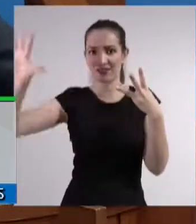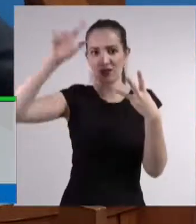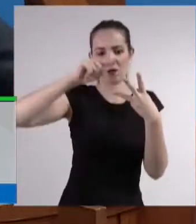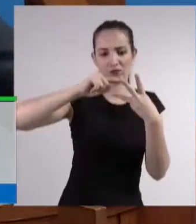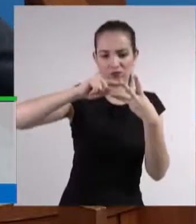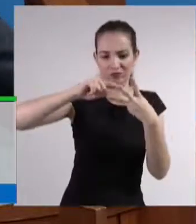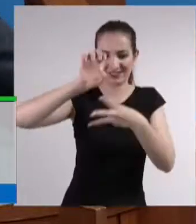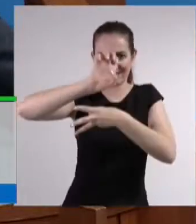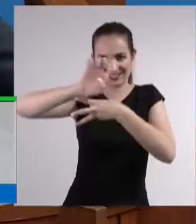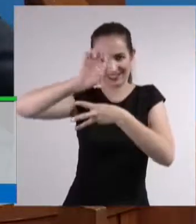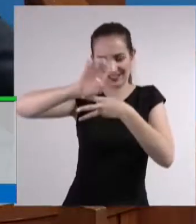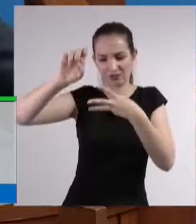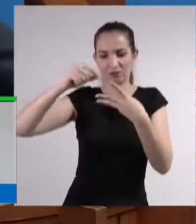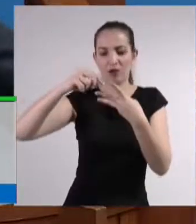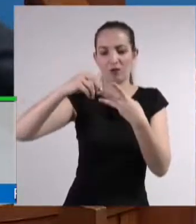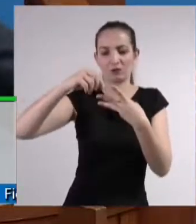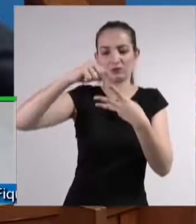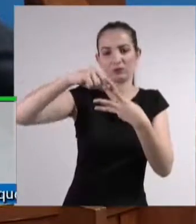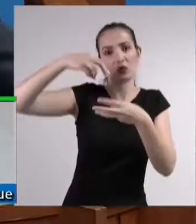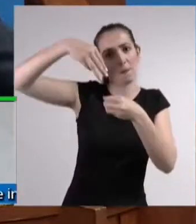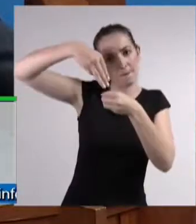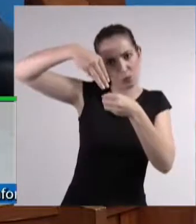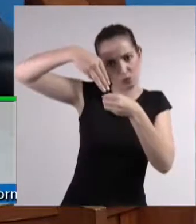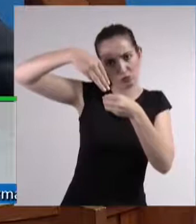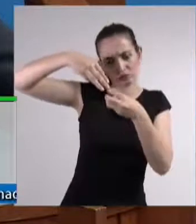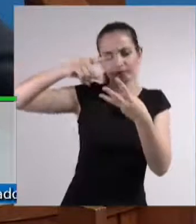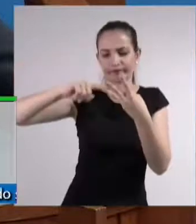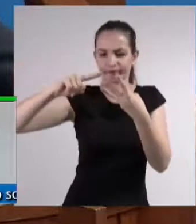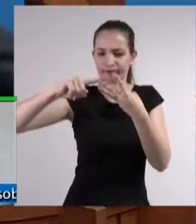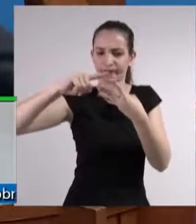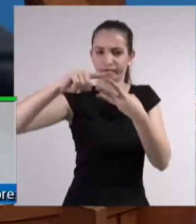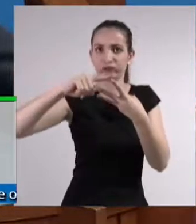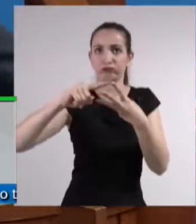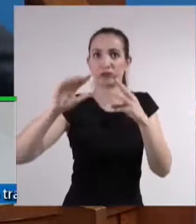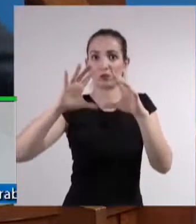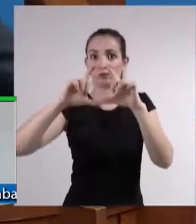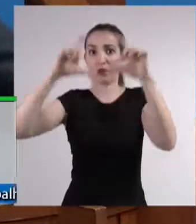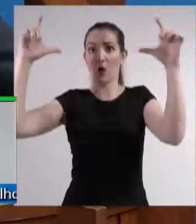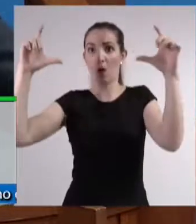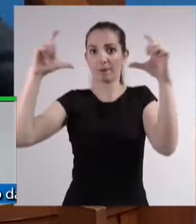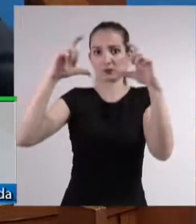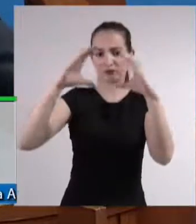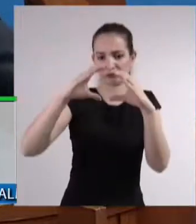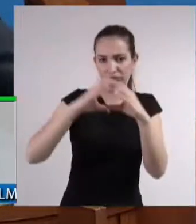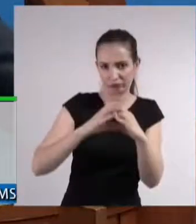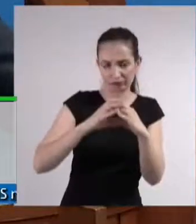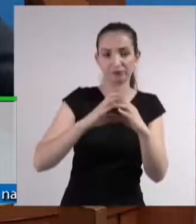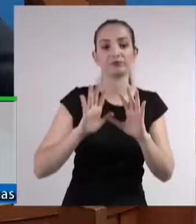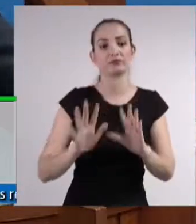o municipal. Hoje, Campo Grande é a gestora SUS